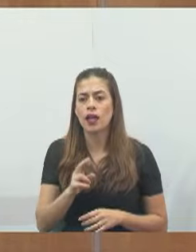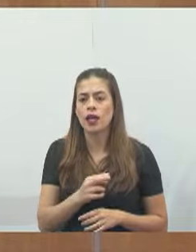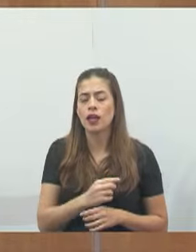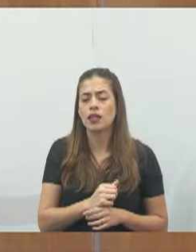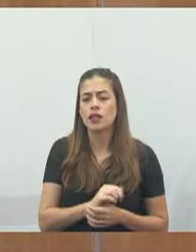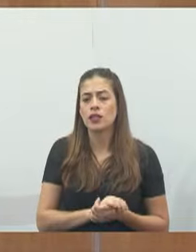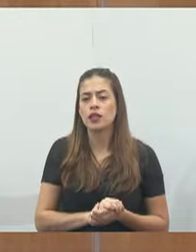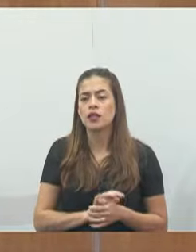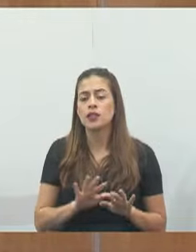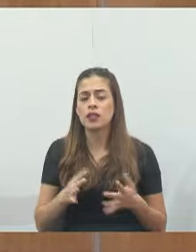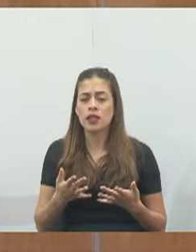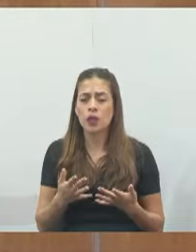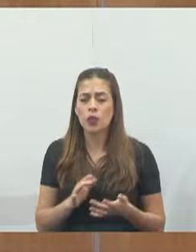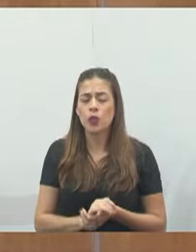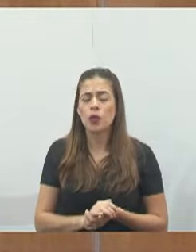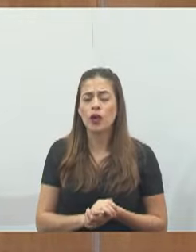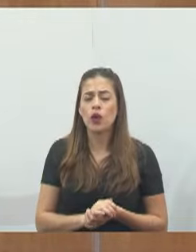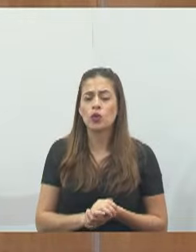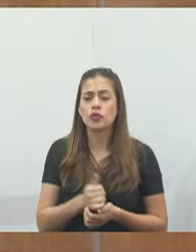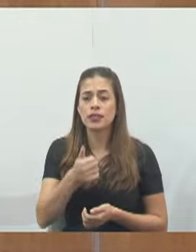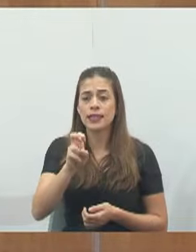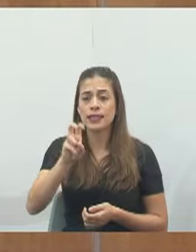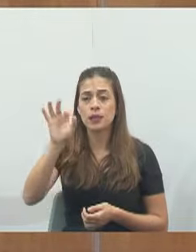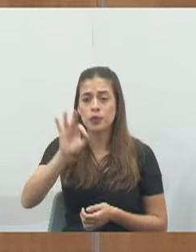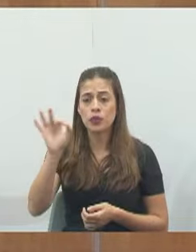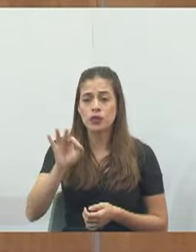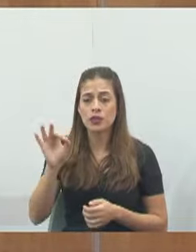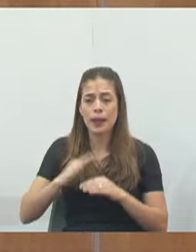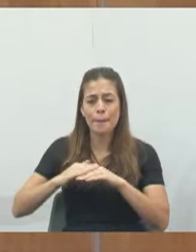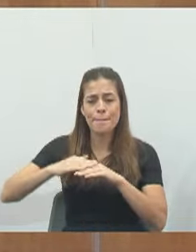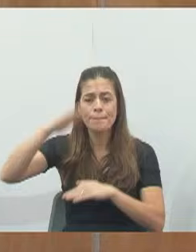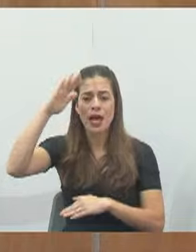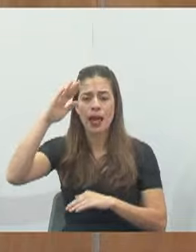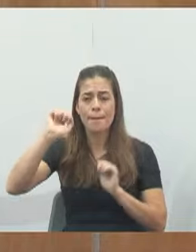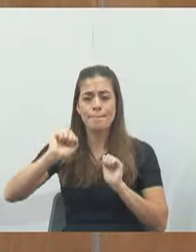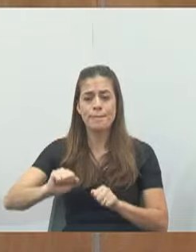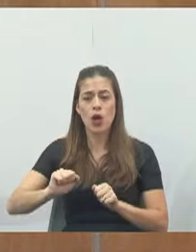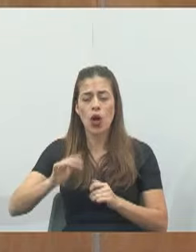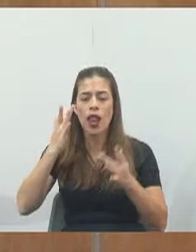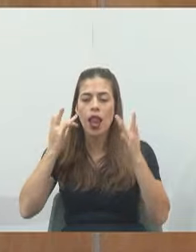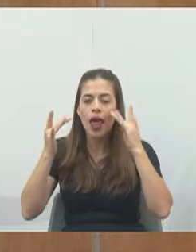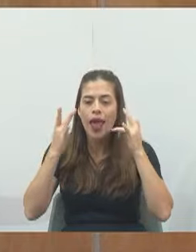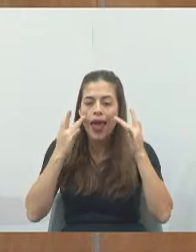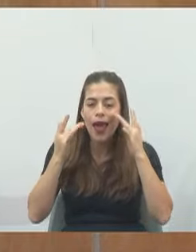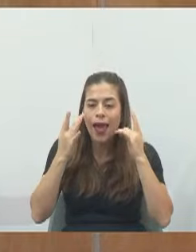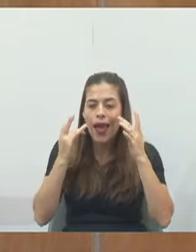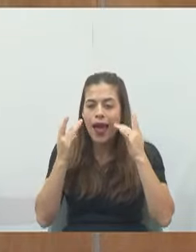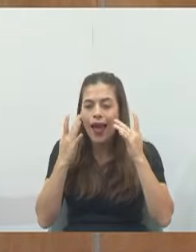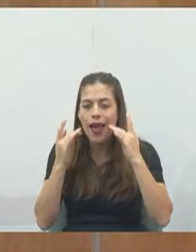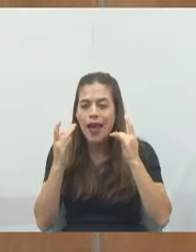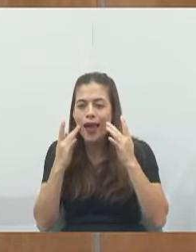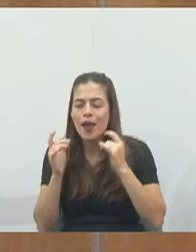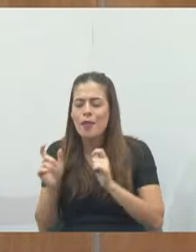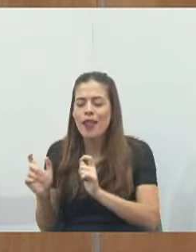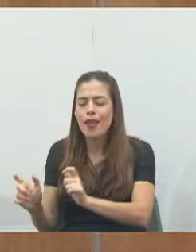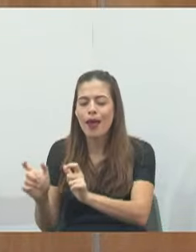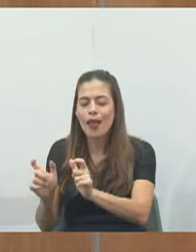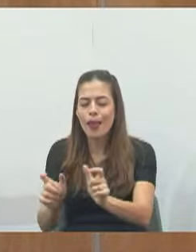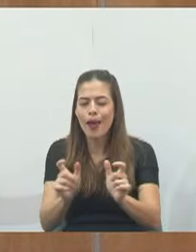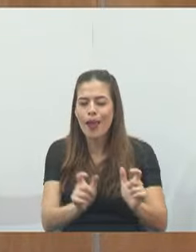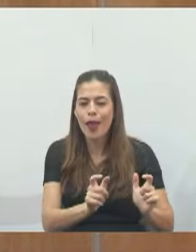R$480 mil. Então, com esses 15% a mais, foi possível levar teatro para muitos